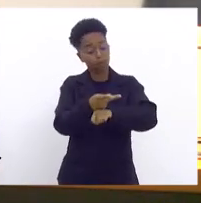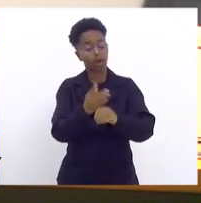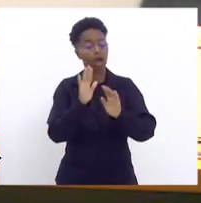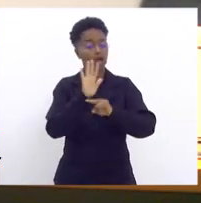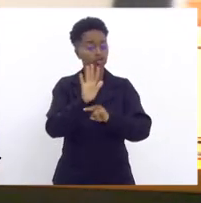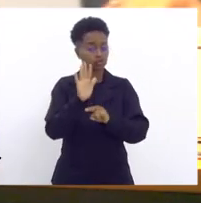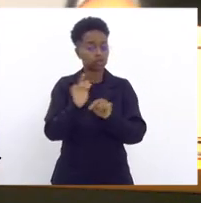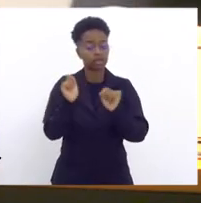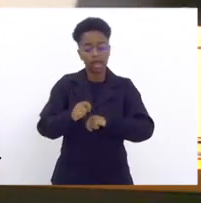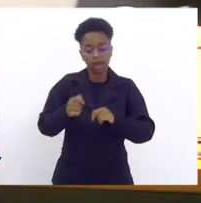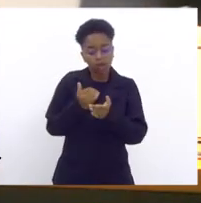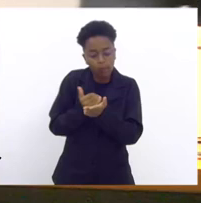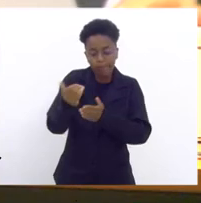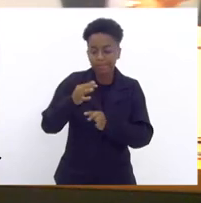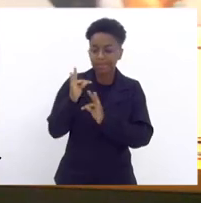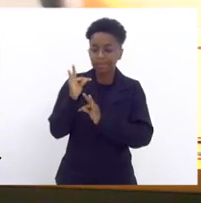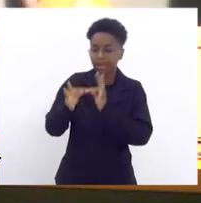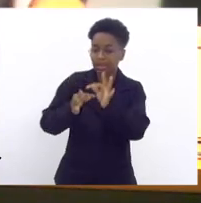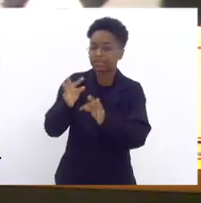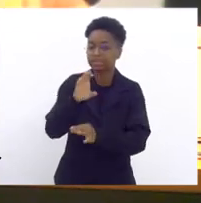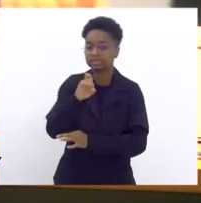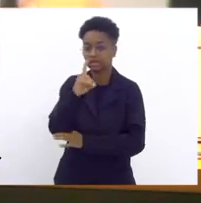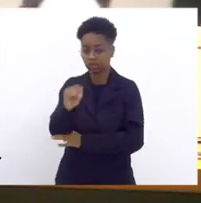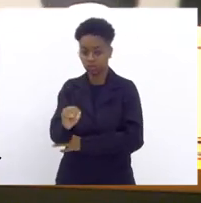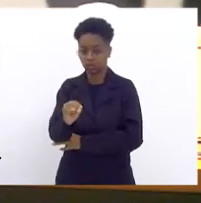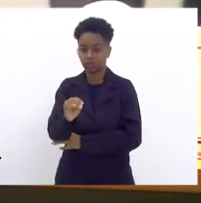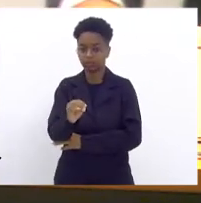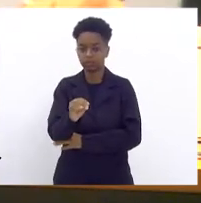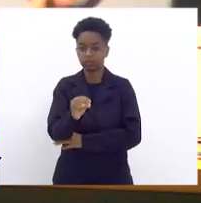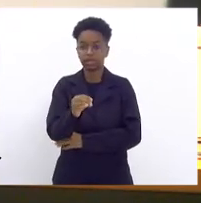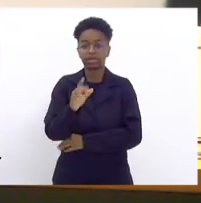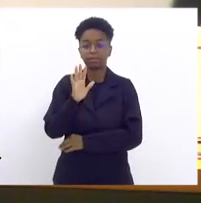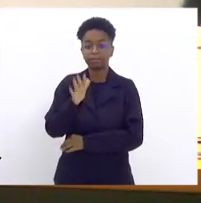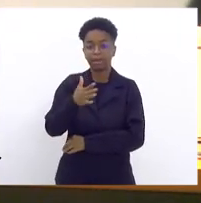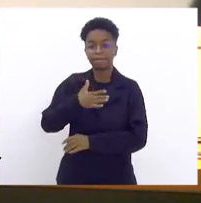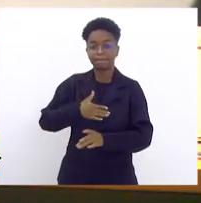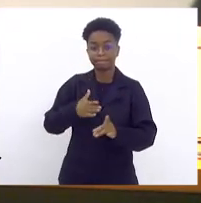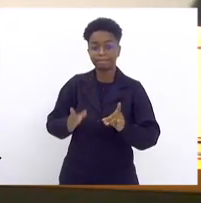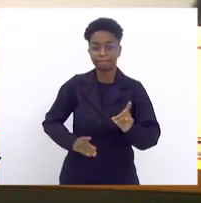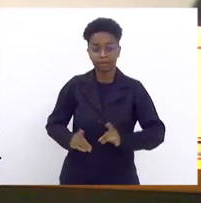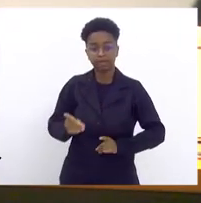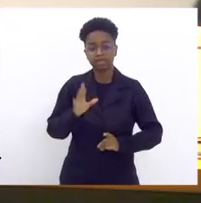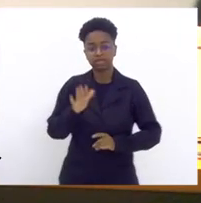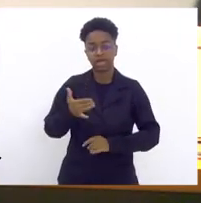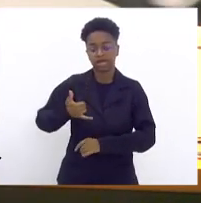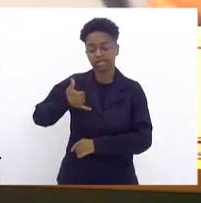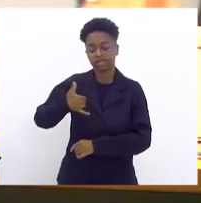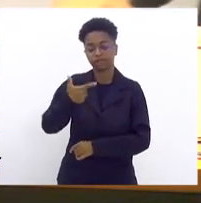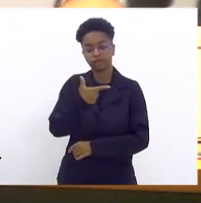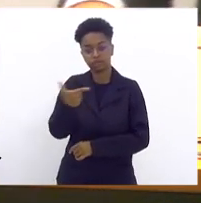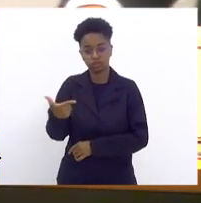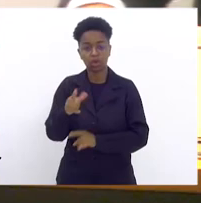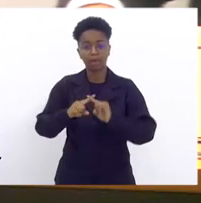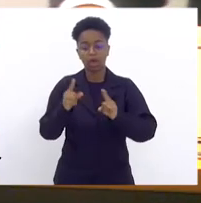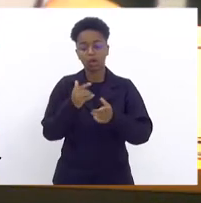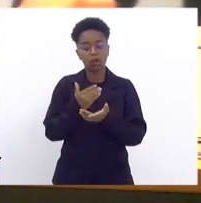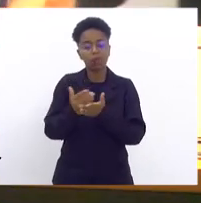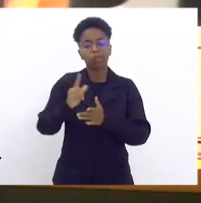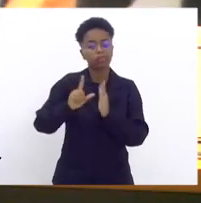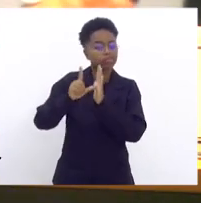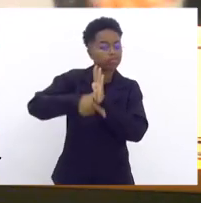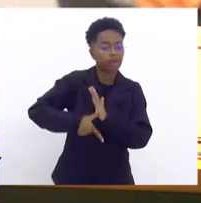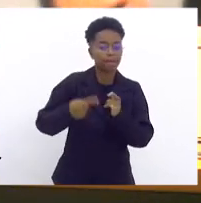o tratamento começar o quanto mais cedo a minha prima tem 20 22 anos ela começou depois de velha infelizmente porque a minha tia não